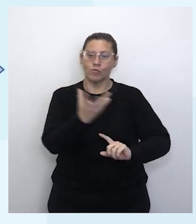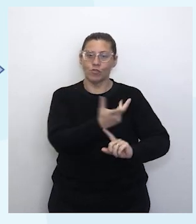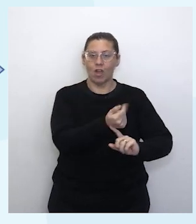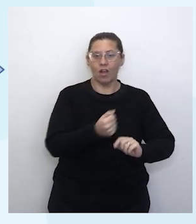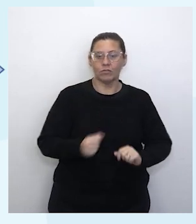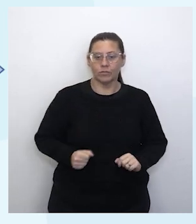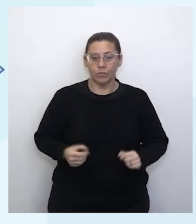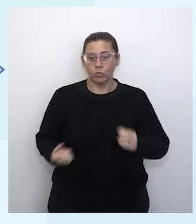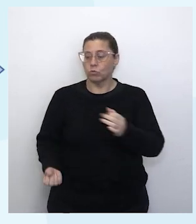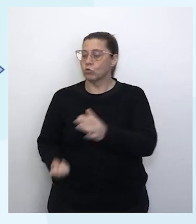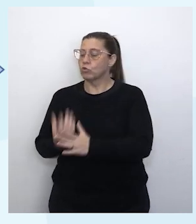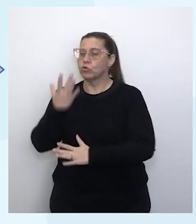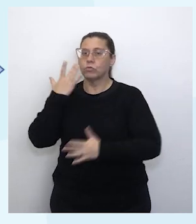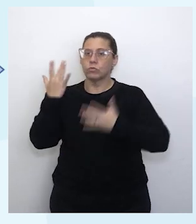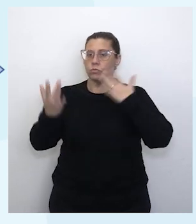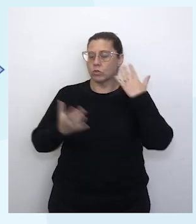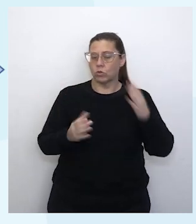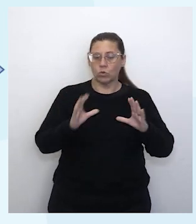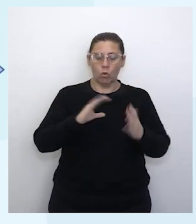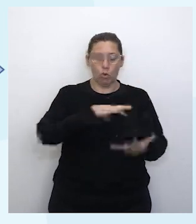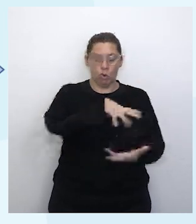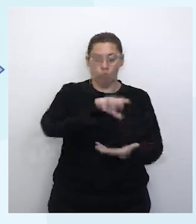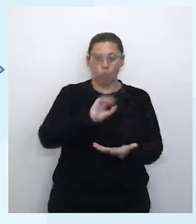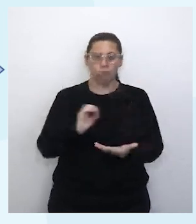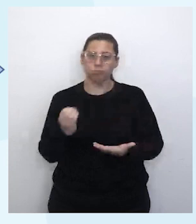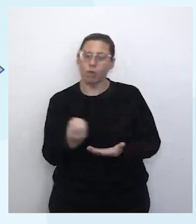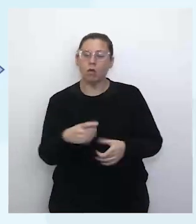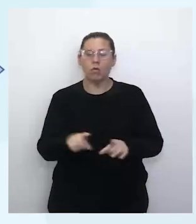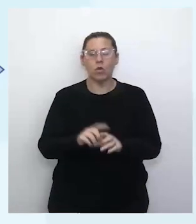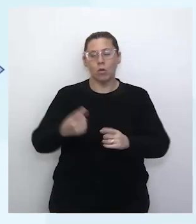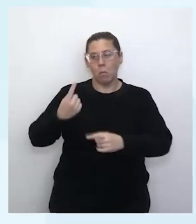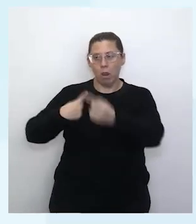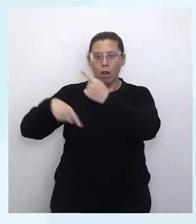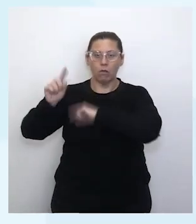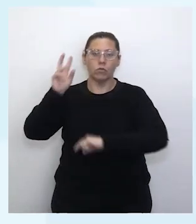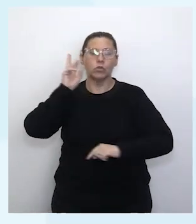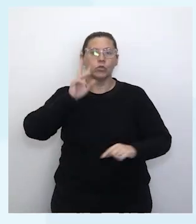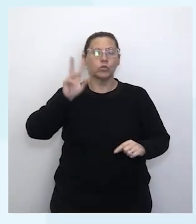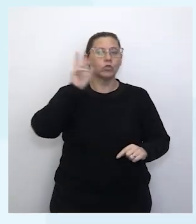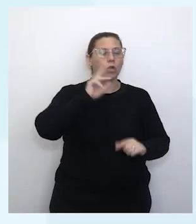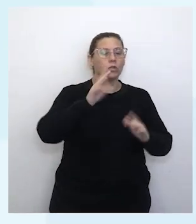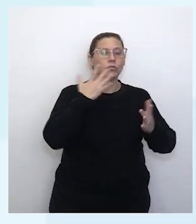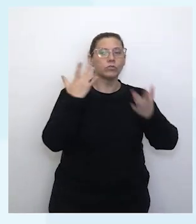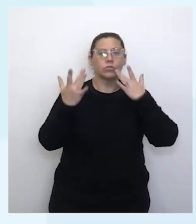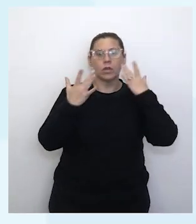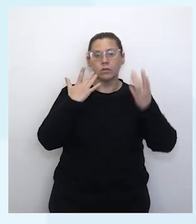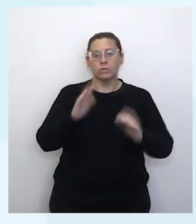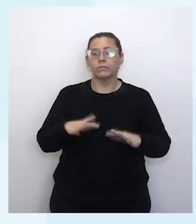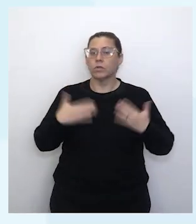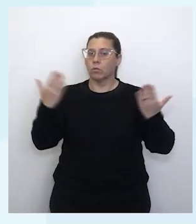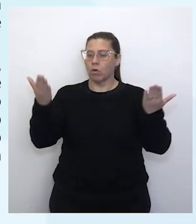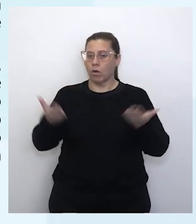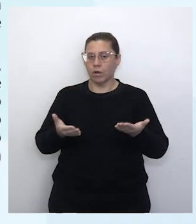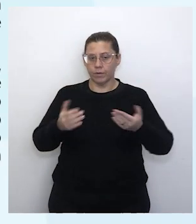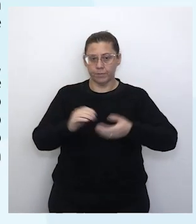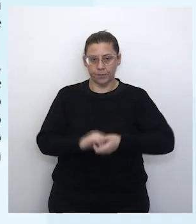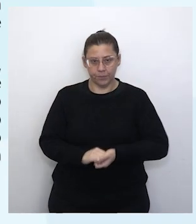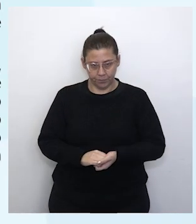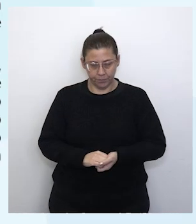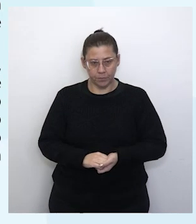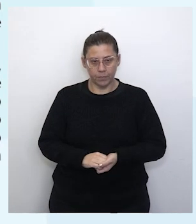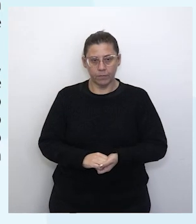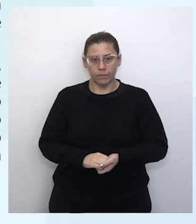o surgimento do teatro no Ocidente e a evolução histórica do teatro. Então, agora a gente